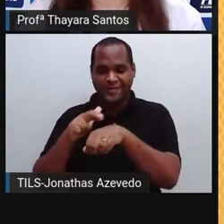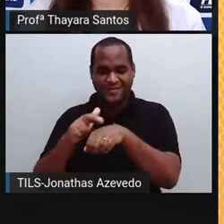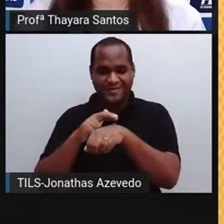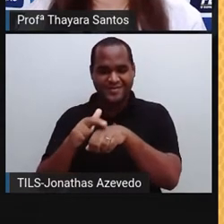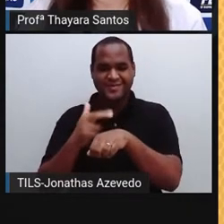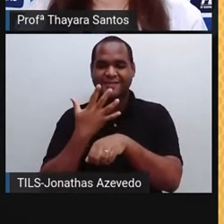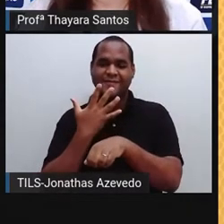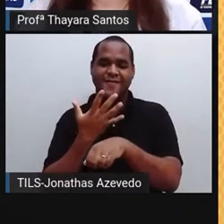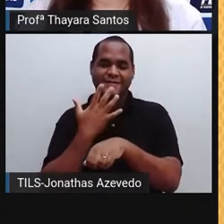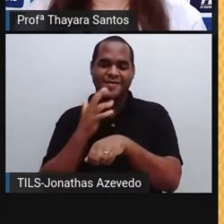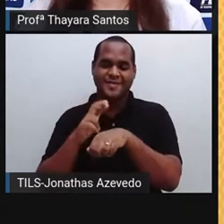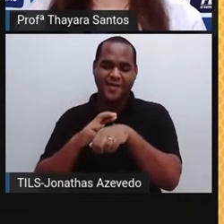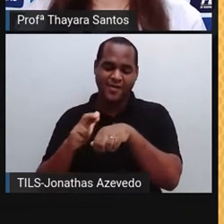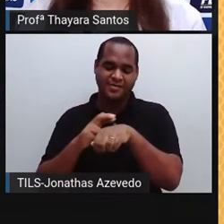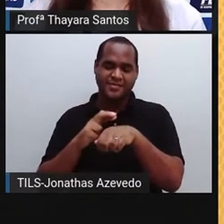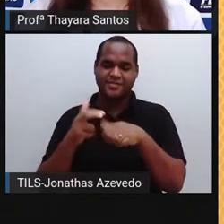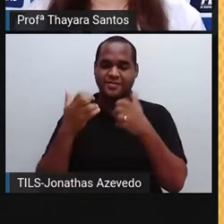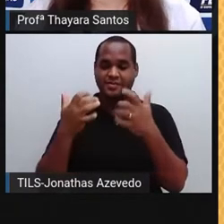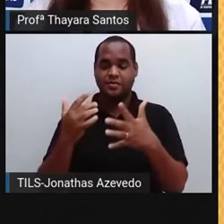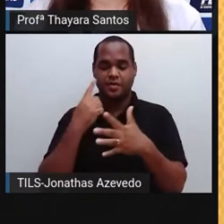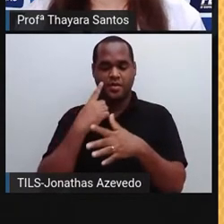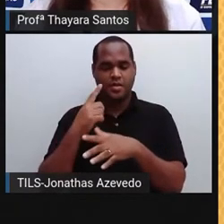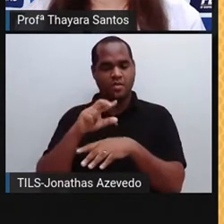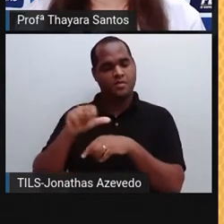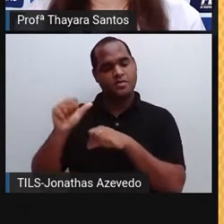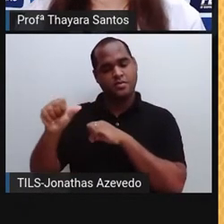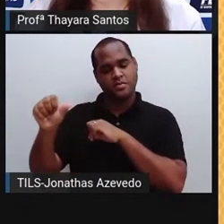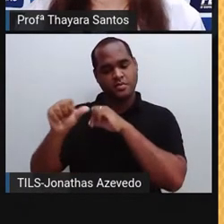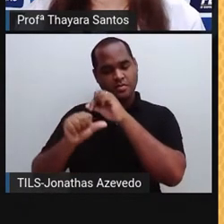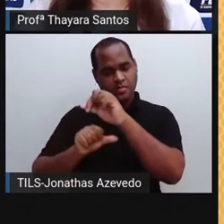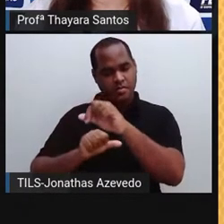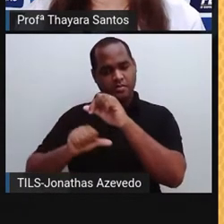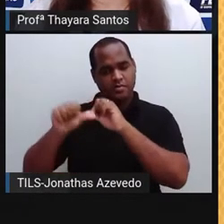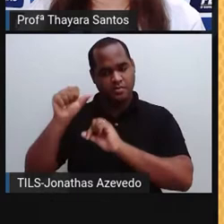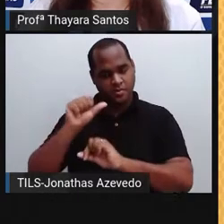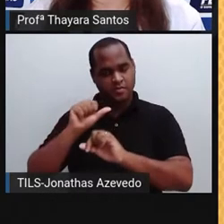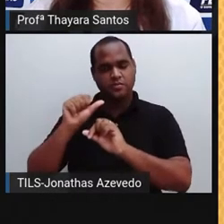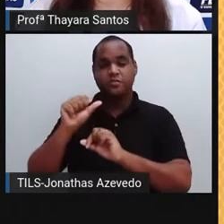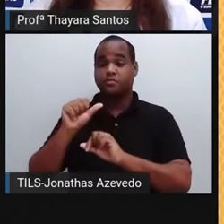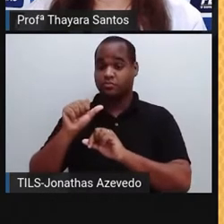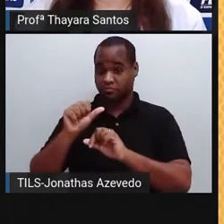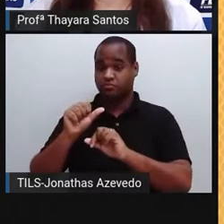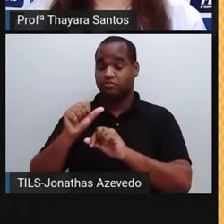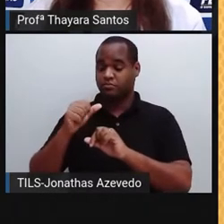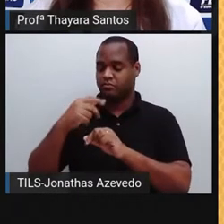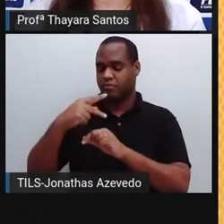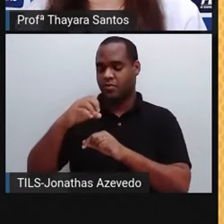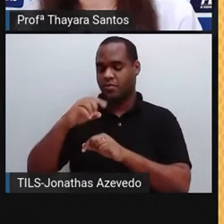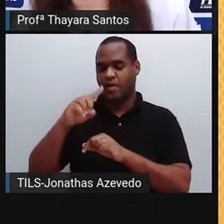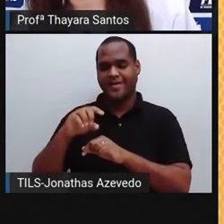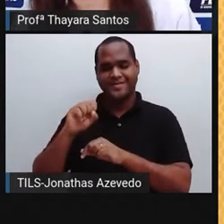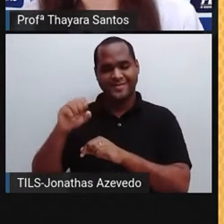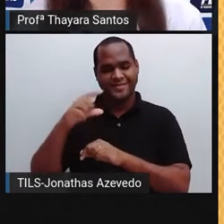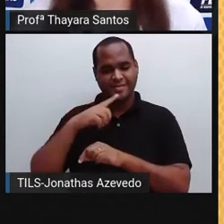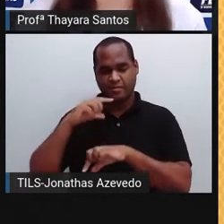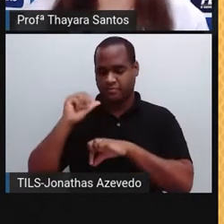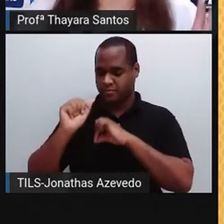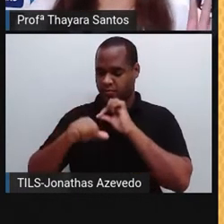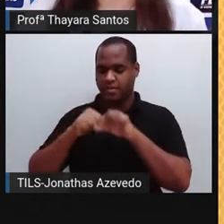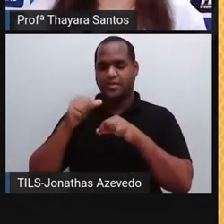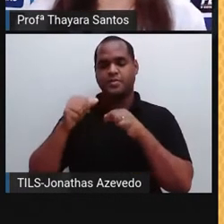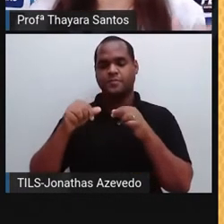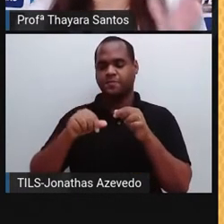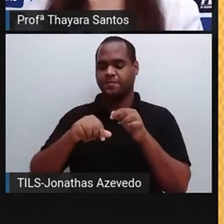ó, esses são os metais pós-transição. Ó, se os de transição estão aqui, os roxinhos estão depois deles, então